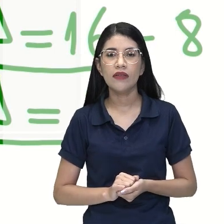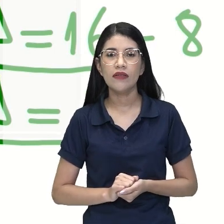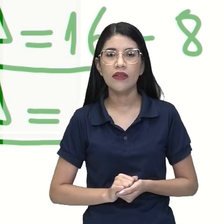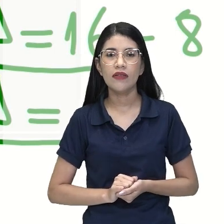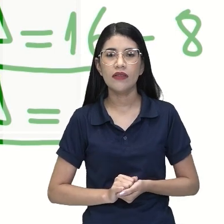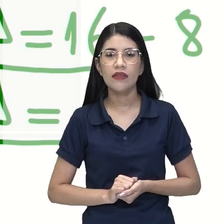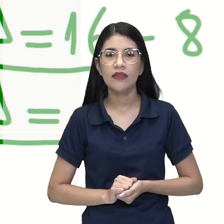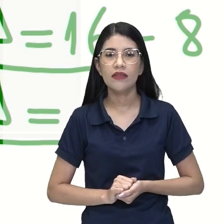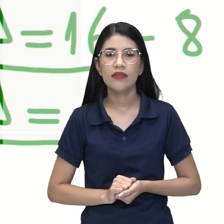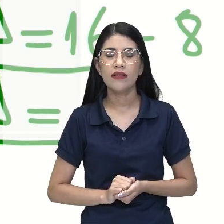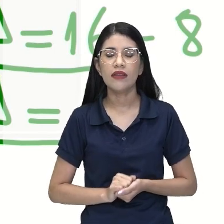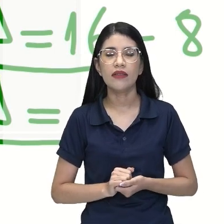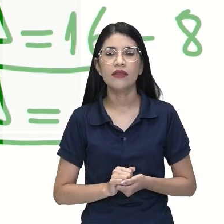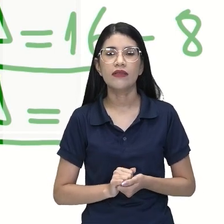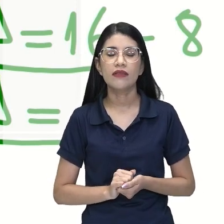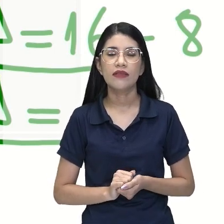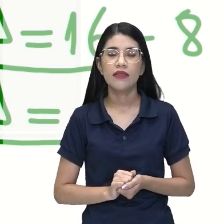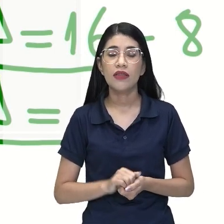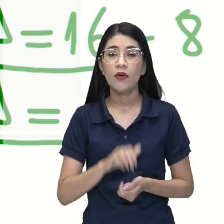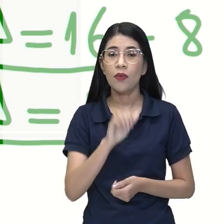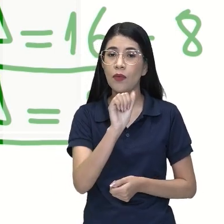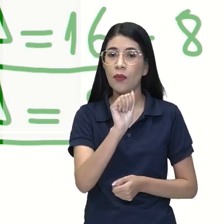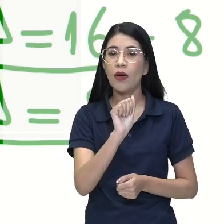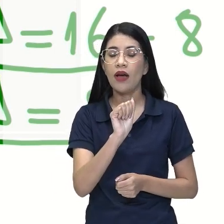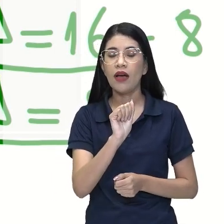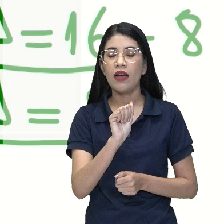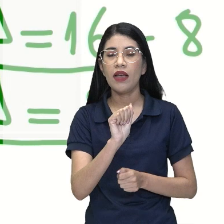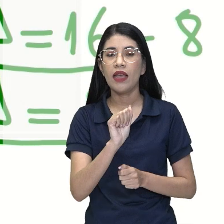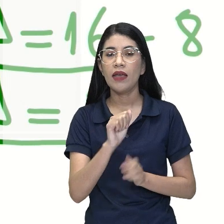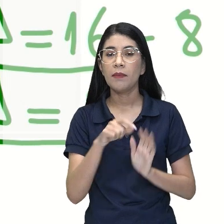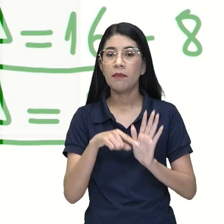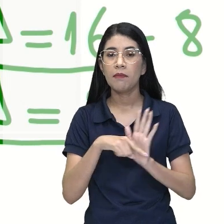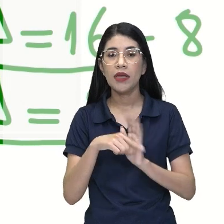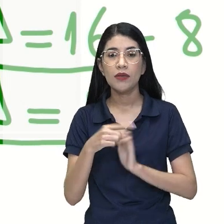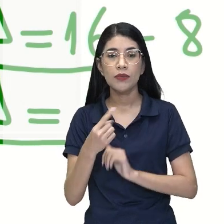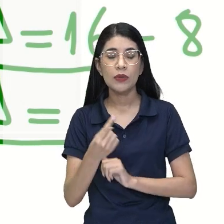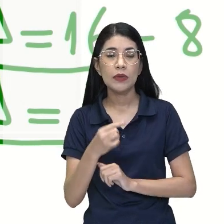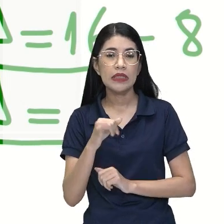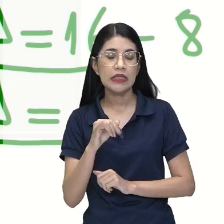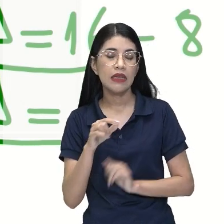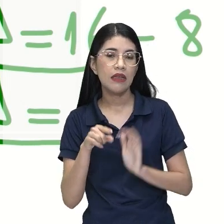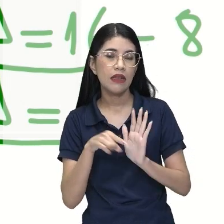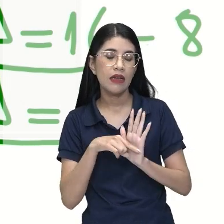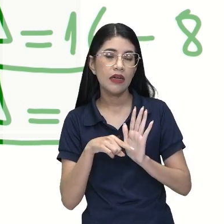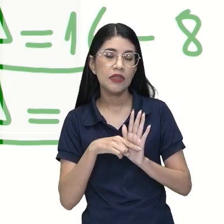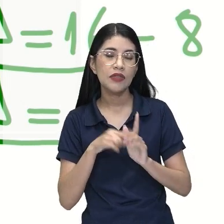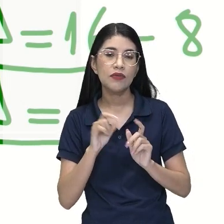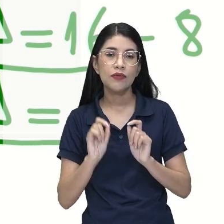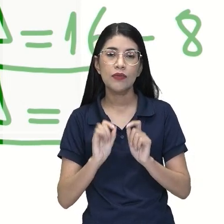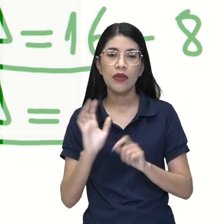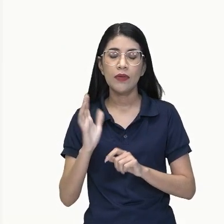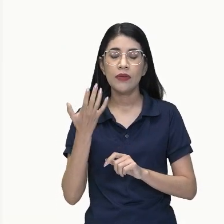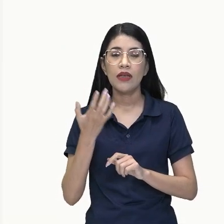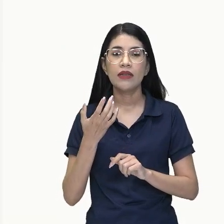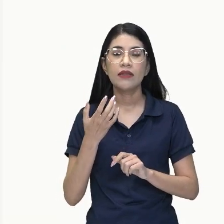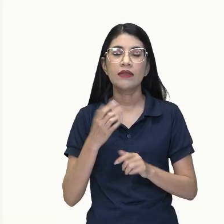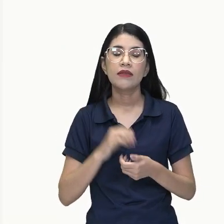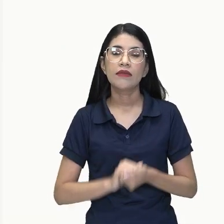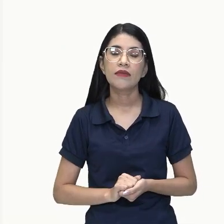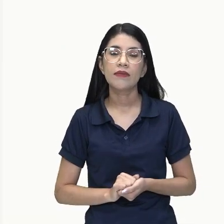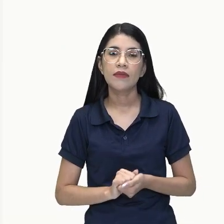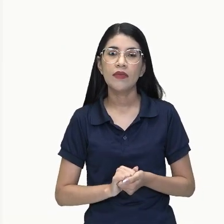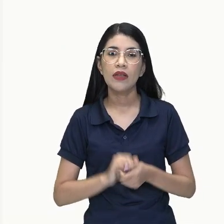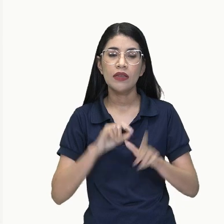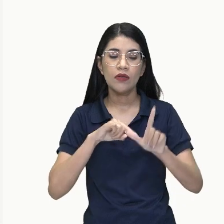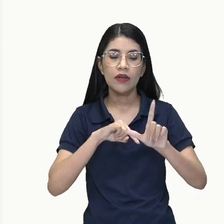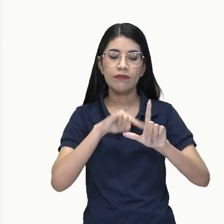Vejam como A é negativo. Se A é negativo, então a concavidade da parábola